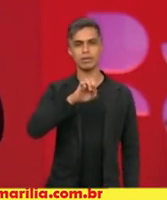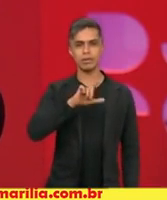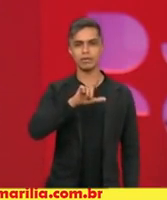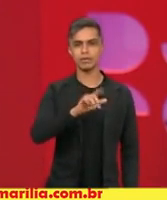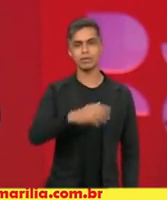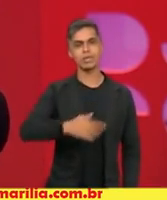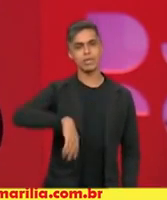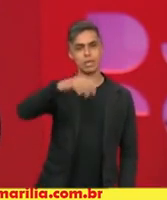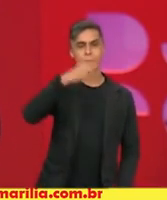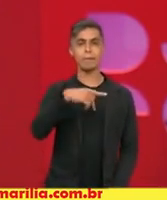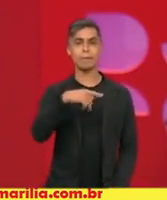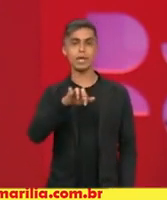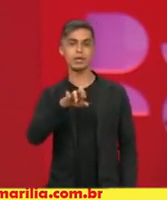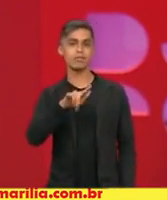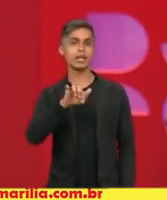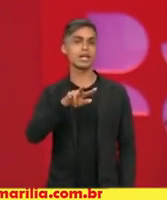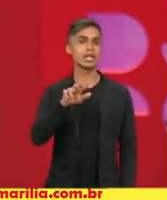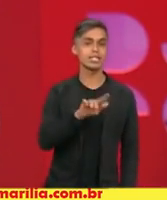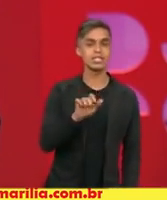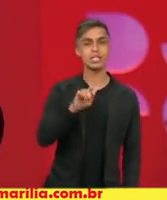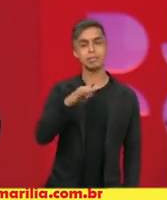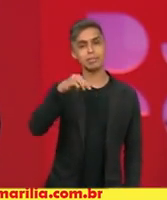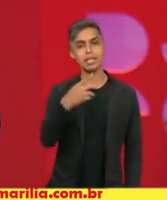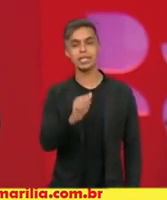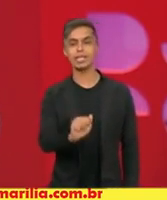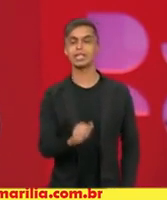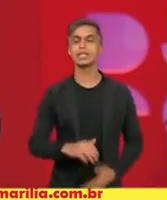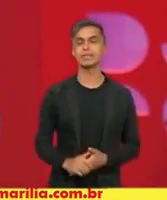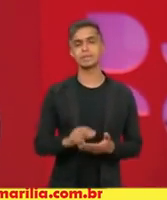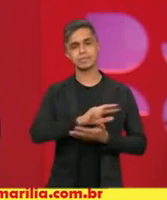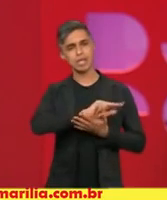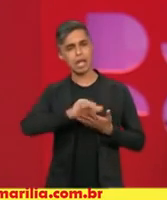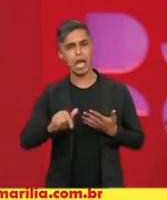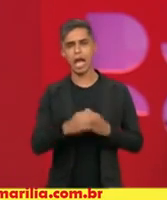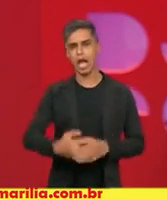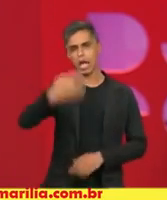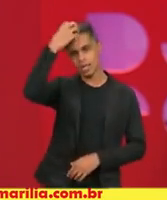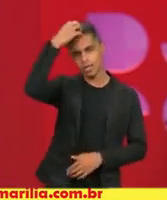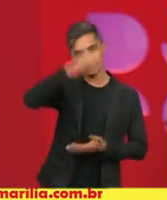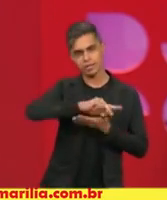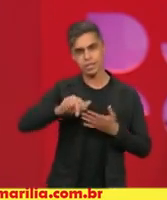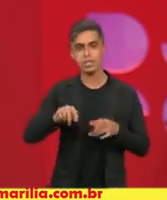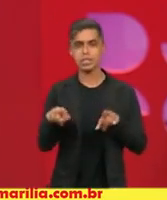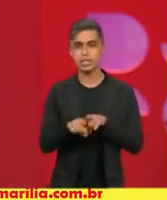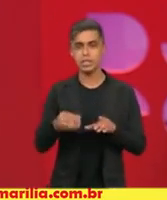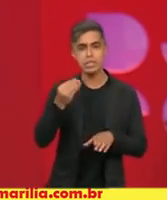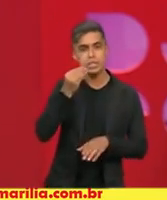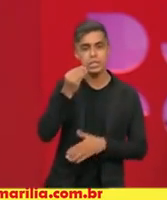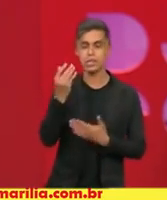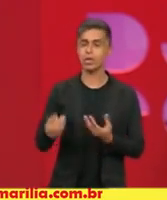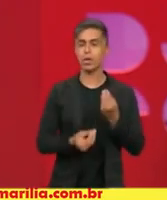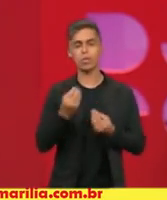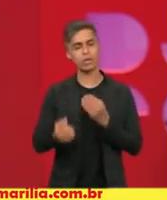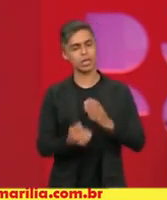né? Então é o Pero Vaz de Caminha. Você procura muito mais pegar o contexto, mostrando como esse contexto produz os homens, do que necessariamente os homens produzem o